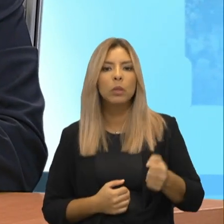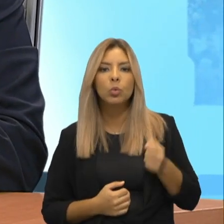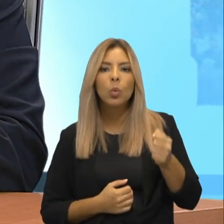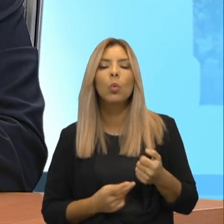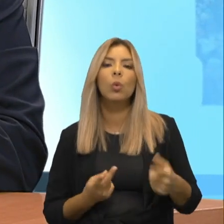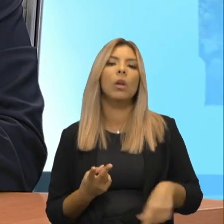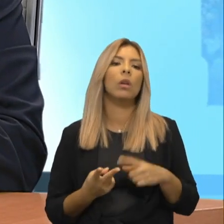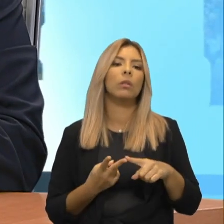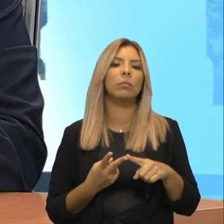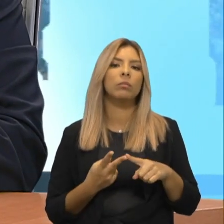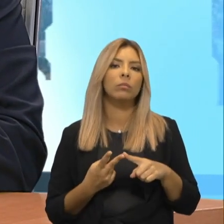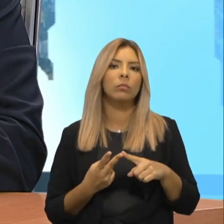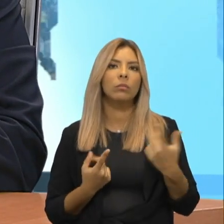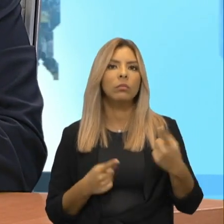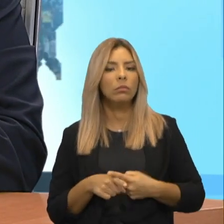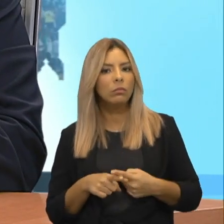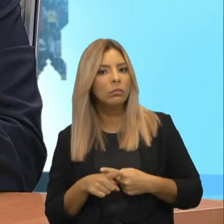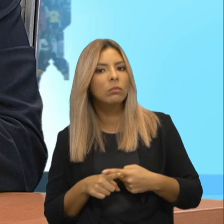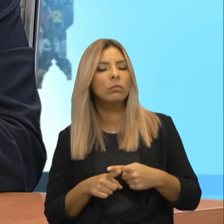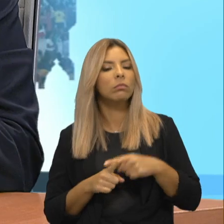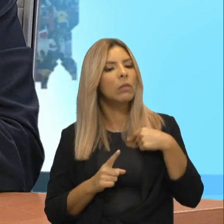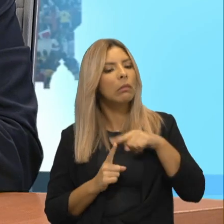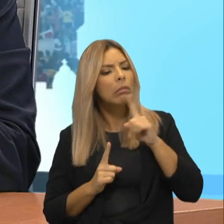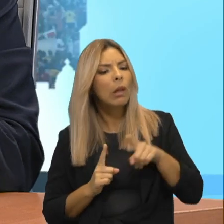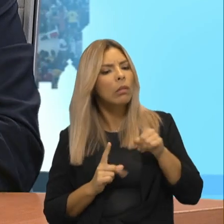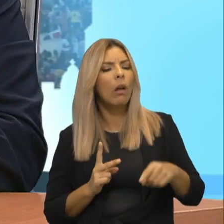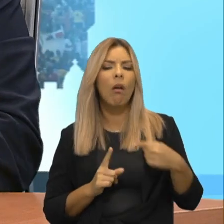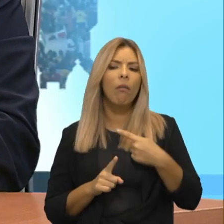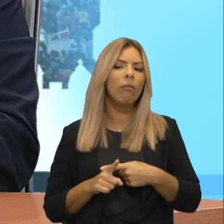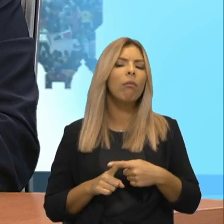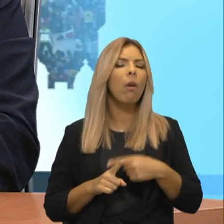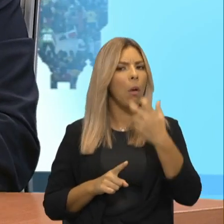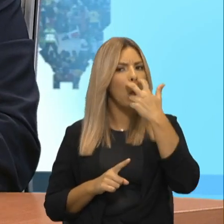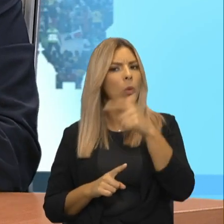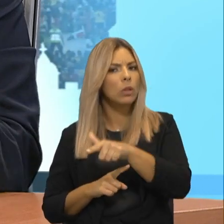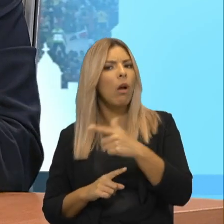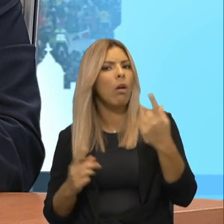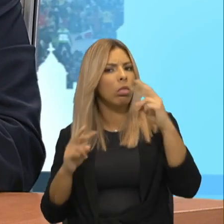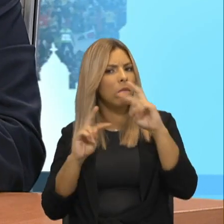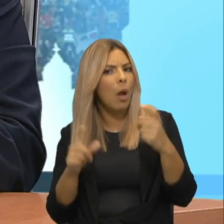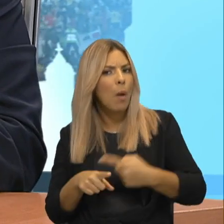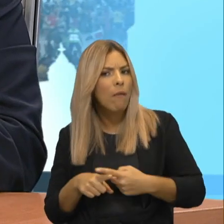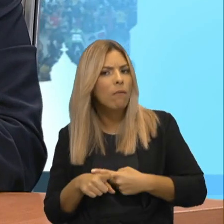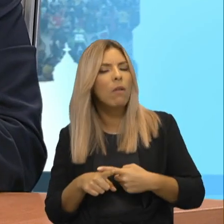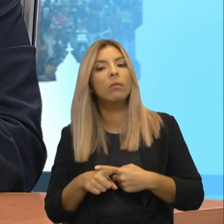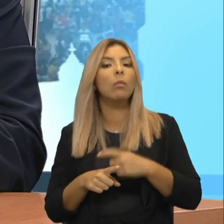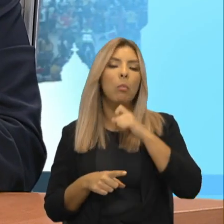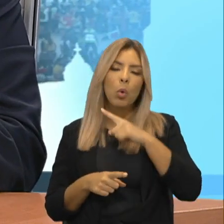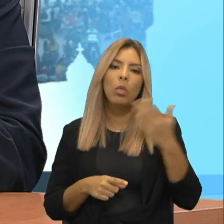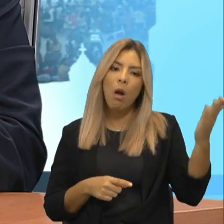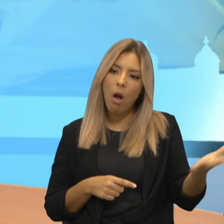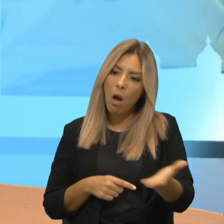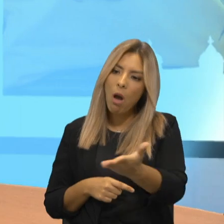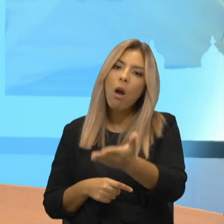que se interessam por estas questões e que têm atividade na Igreja e que podem usufruir aqui também de